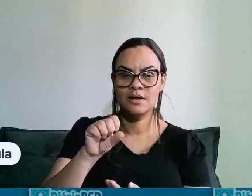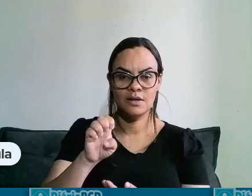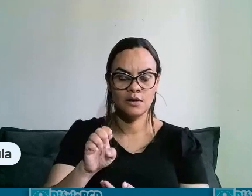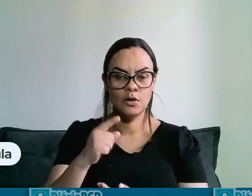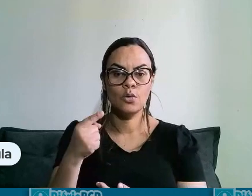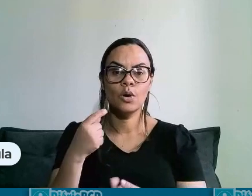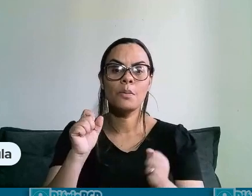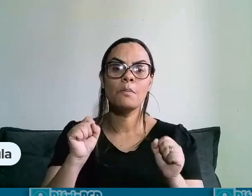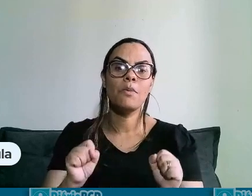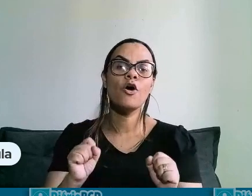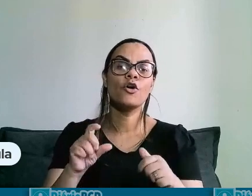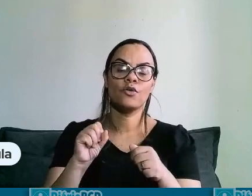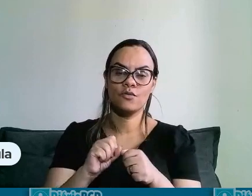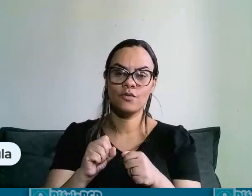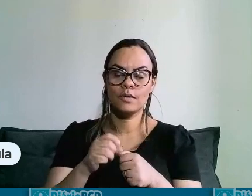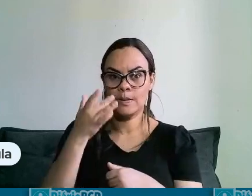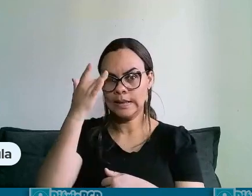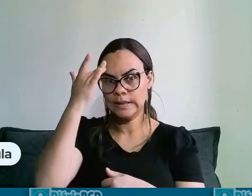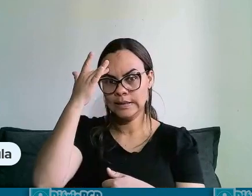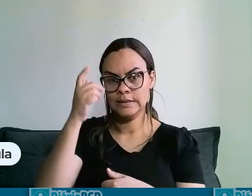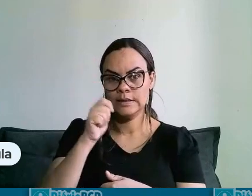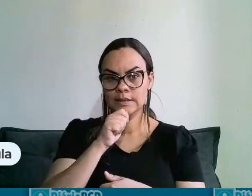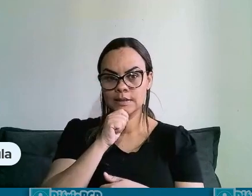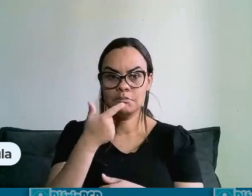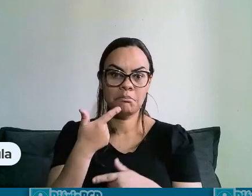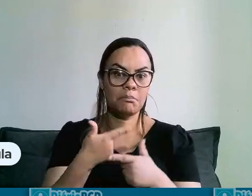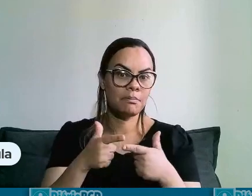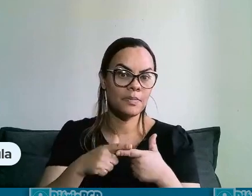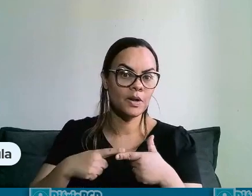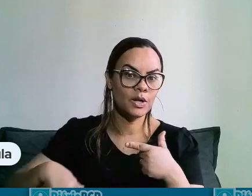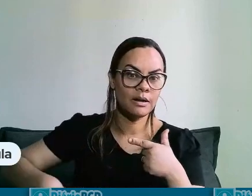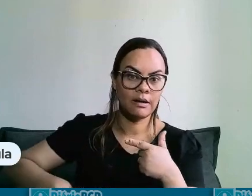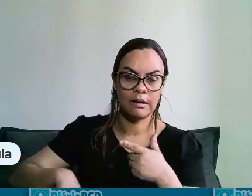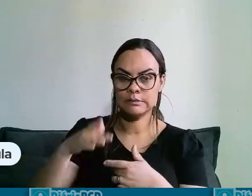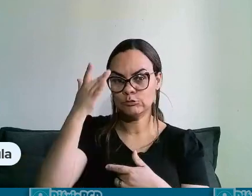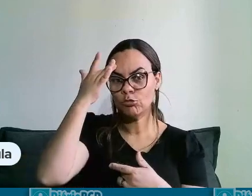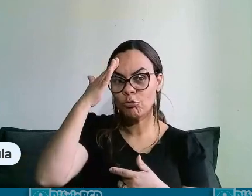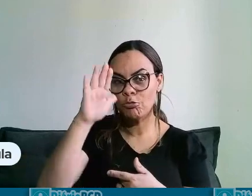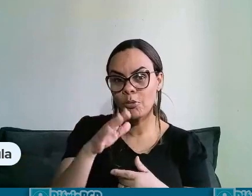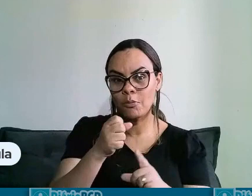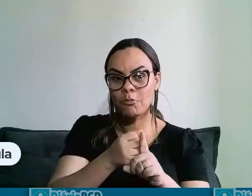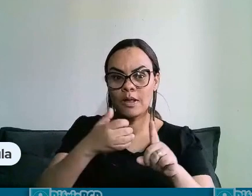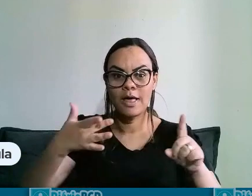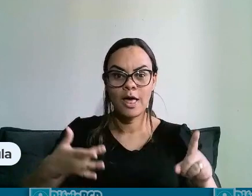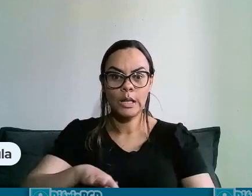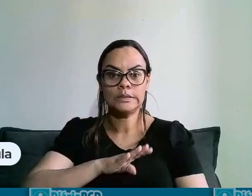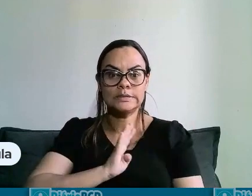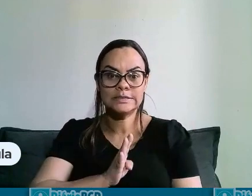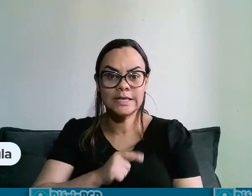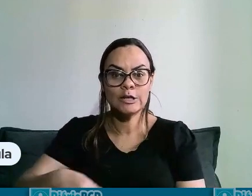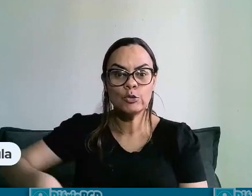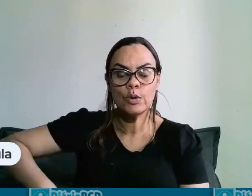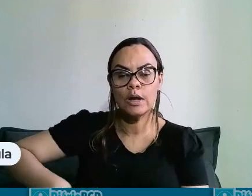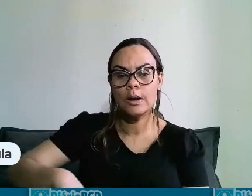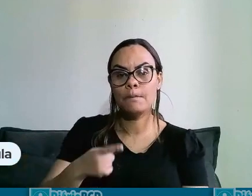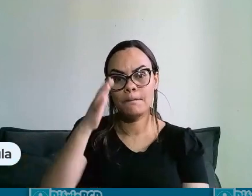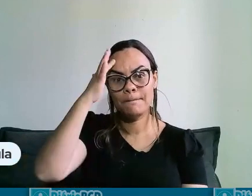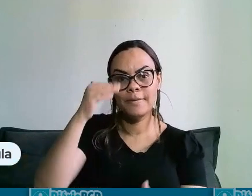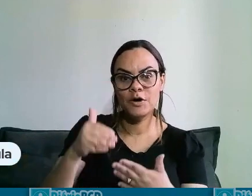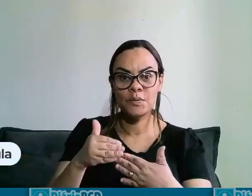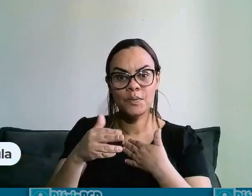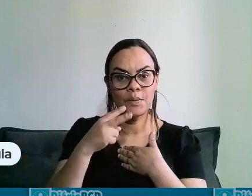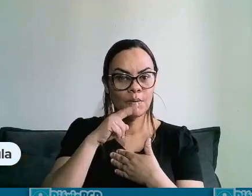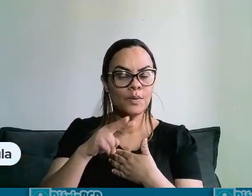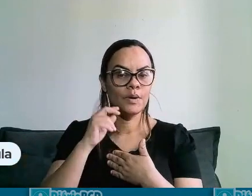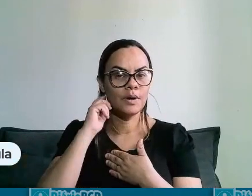acho que eu ainda não tenho um problema renal, uma síndrome cardiorrenal. Mas a partir do que eu vi com o